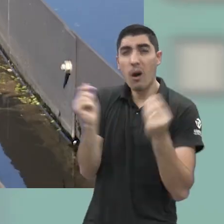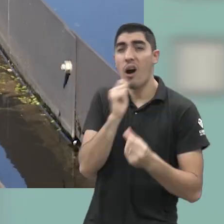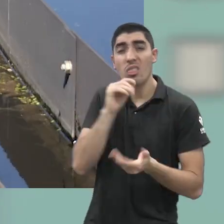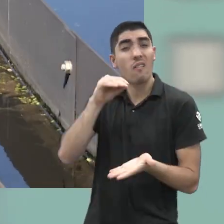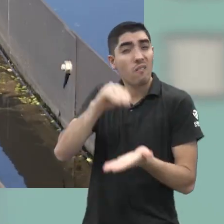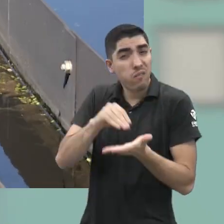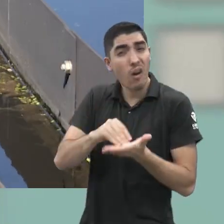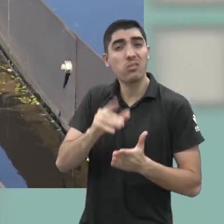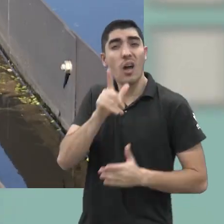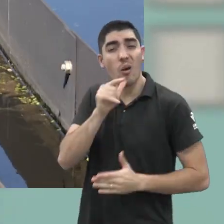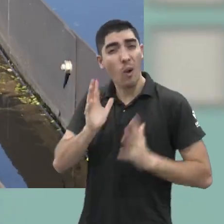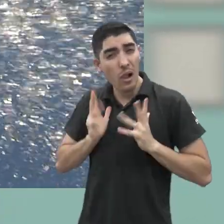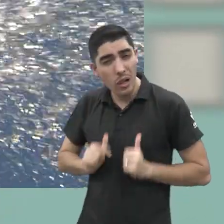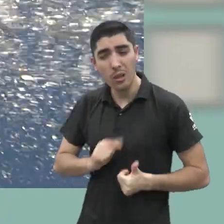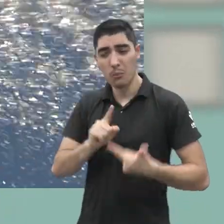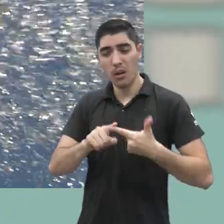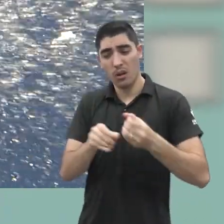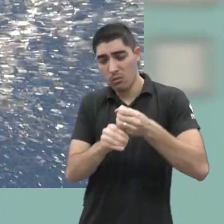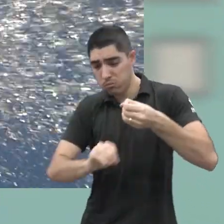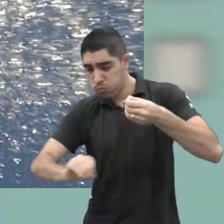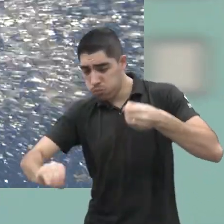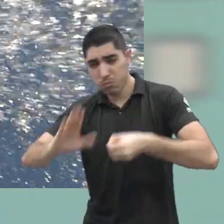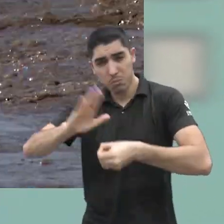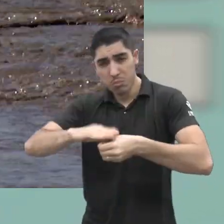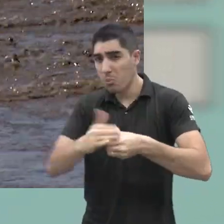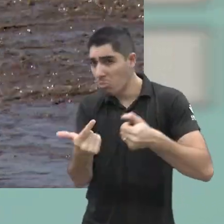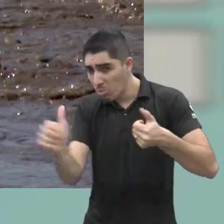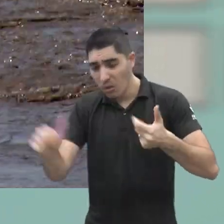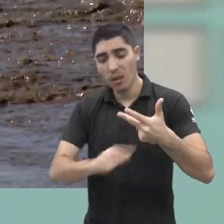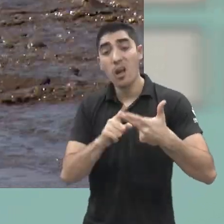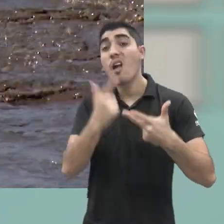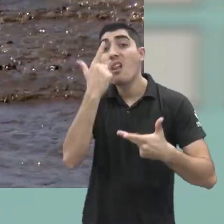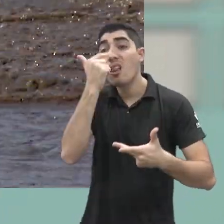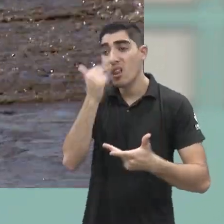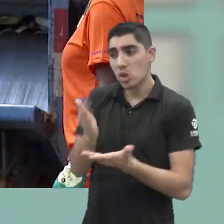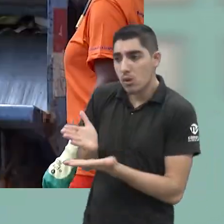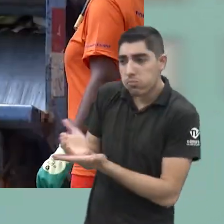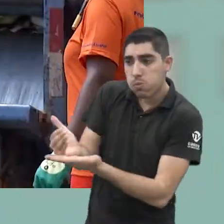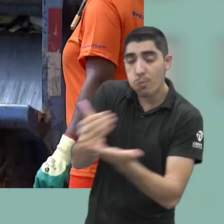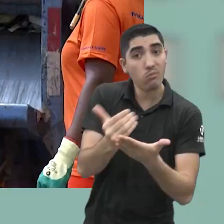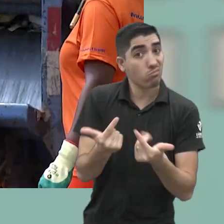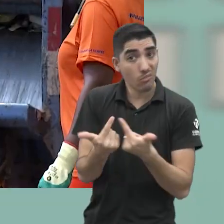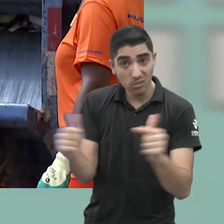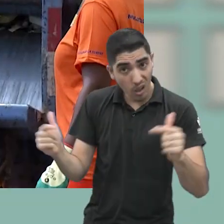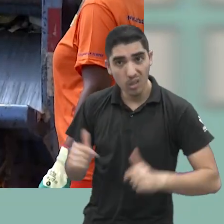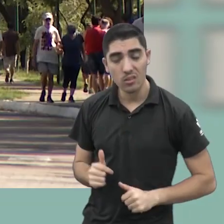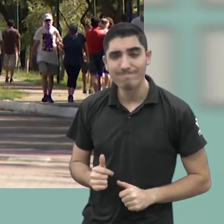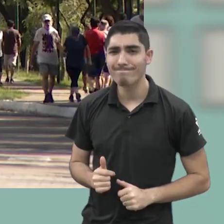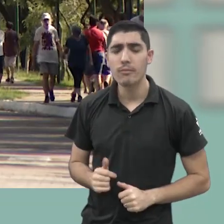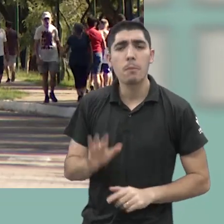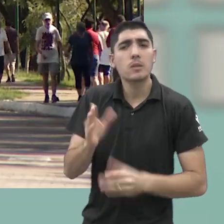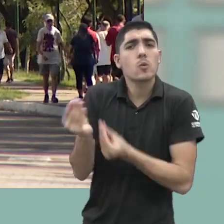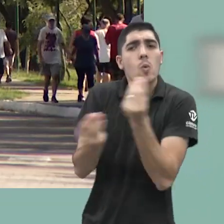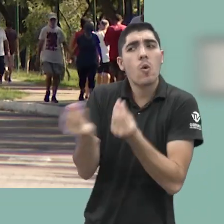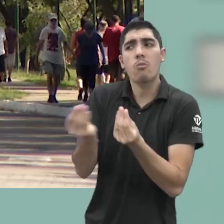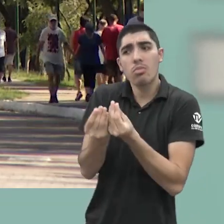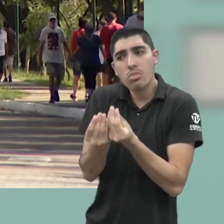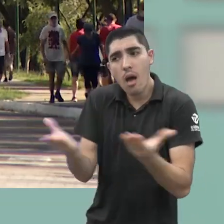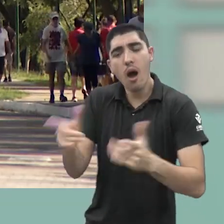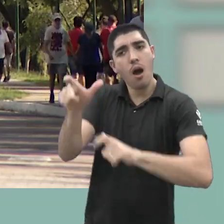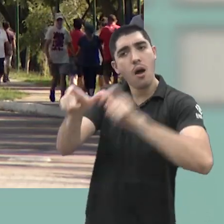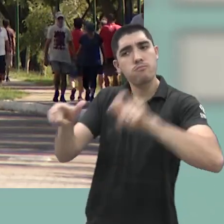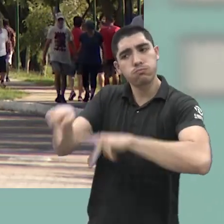ainda enfrenta problemas como a falta de água potável, canalização de esgoto e coleta de lixo. E o que precisa ser feito